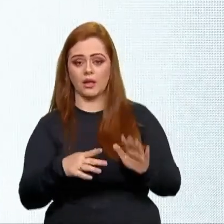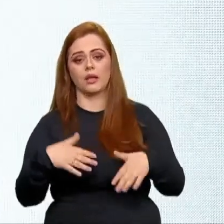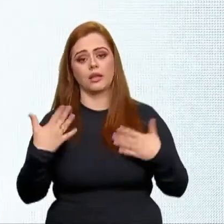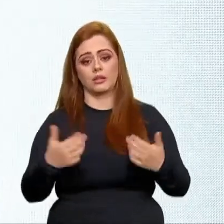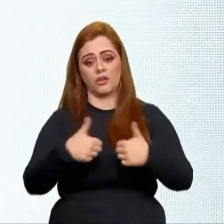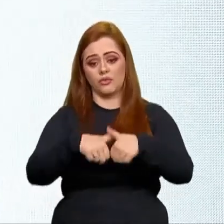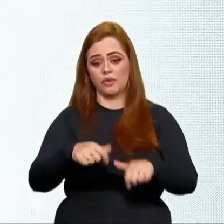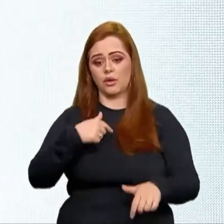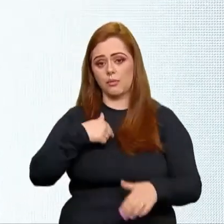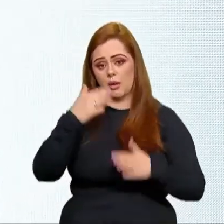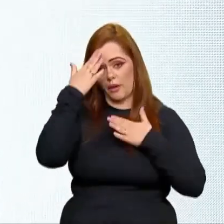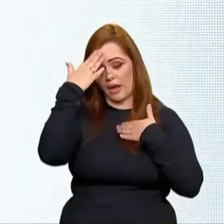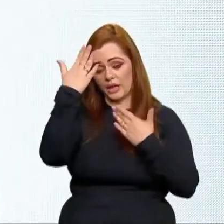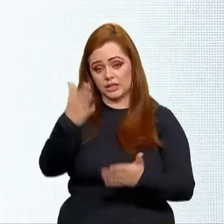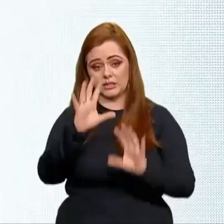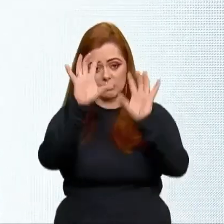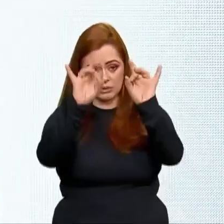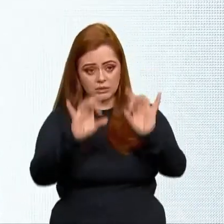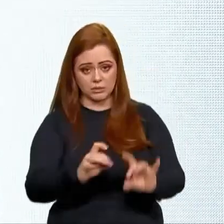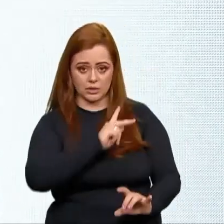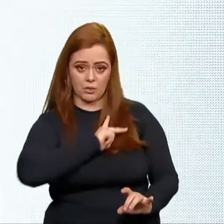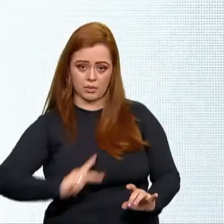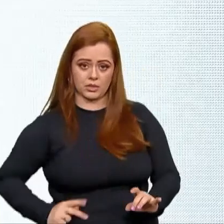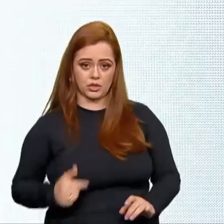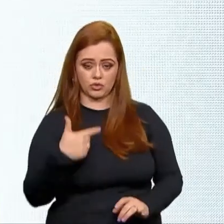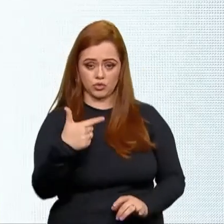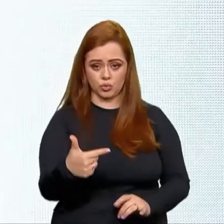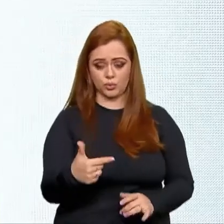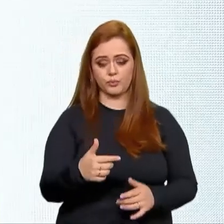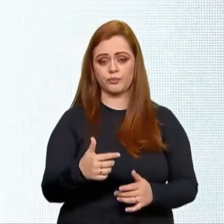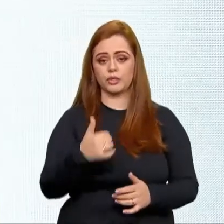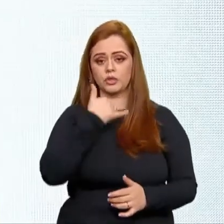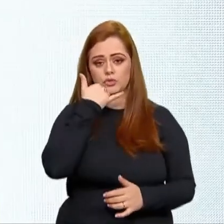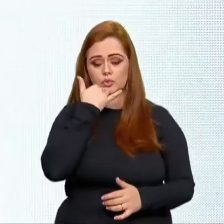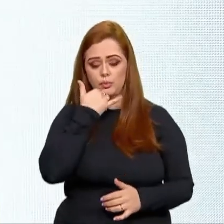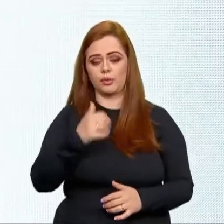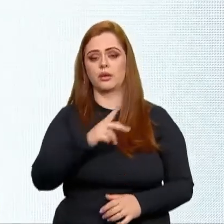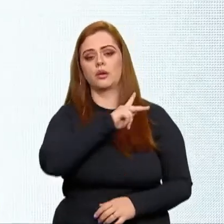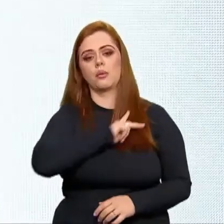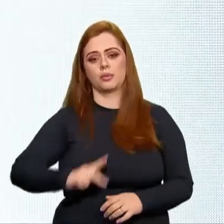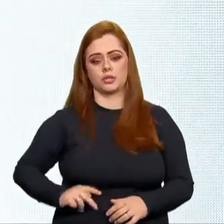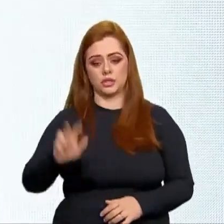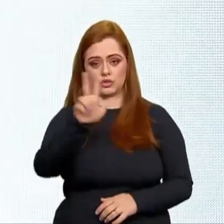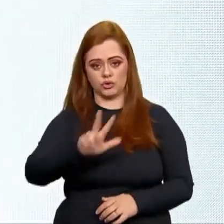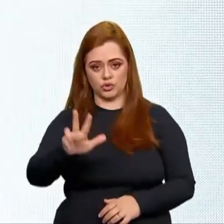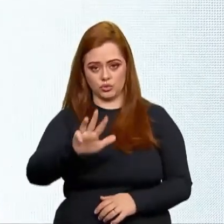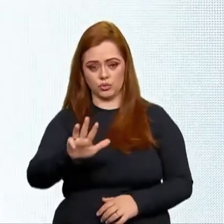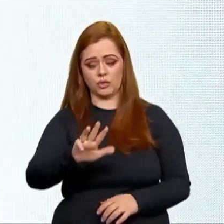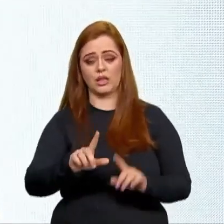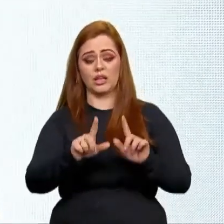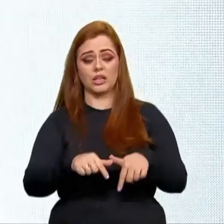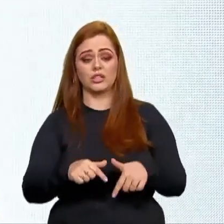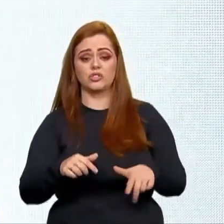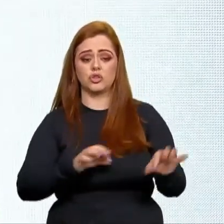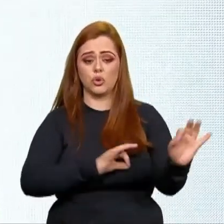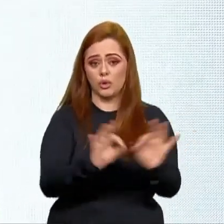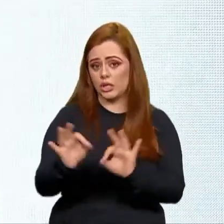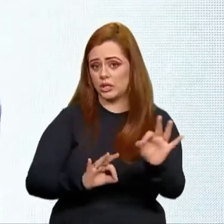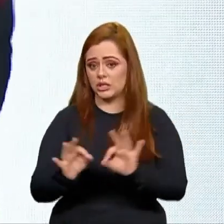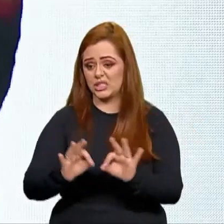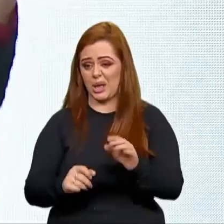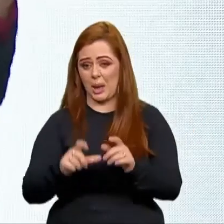aqui um agradecimento especial ao presidente Lula. Tive o privilégio que poucas pessoas tiveram de percorrer em menos de um ano todo o